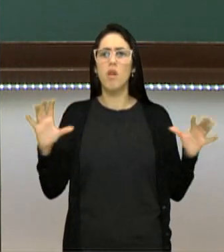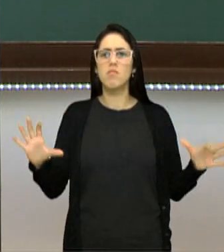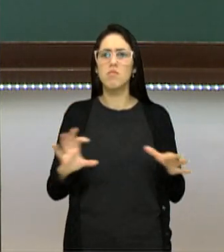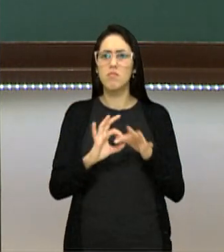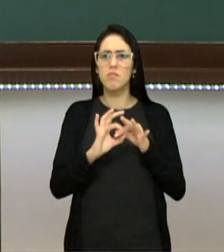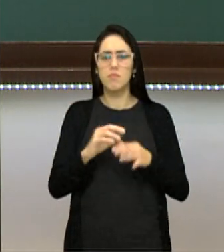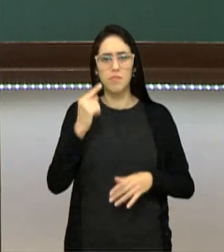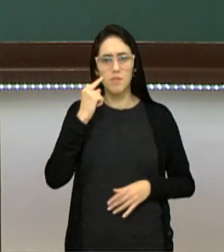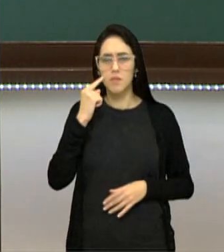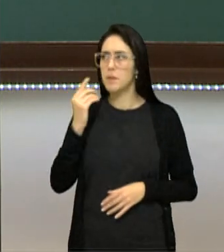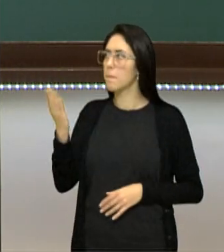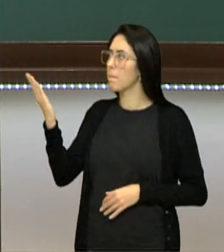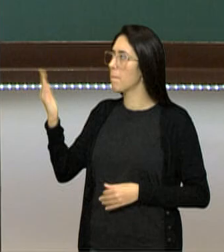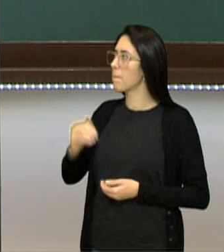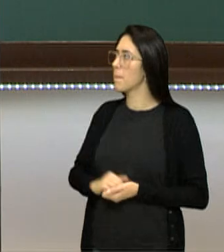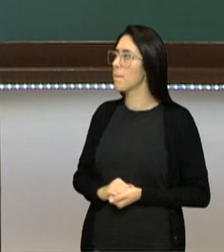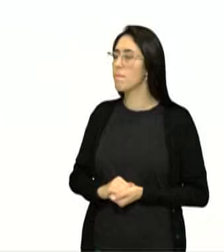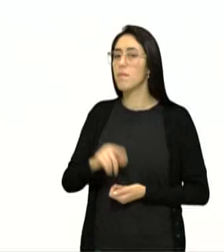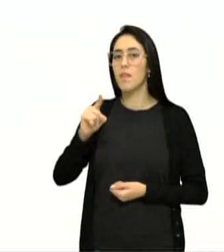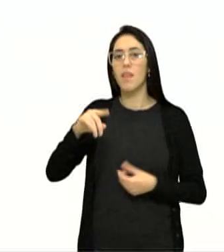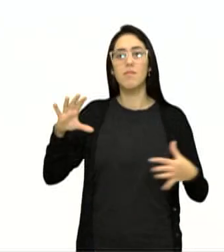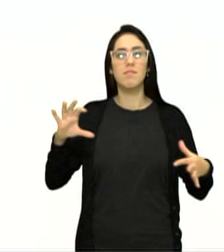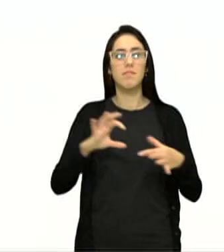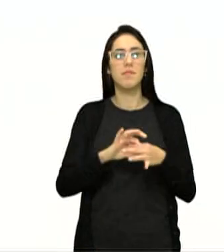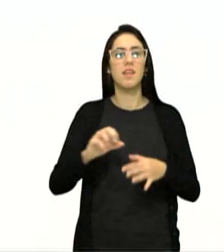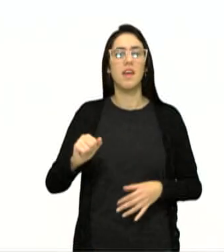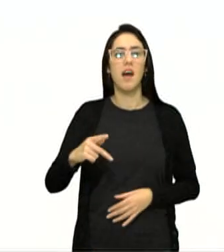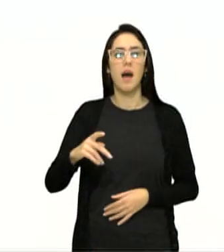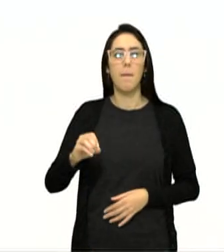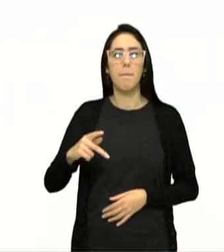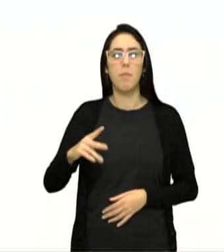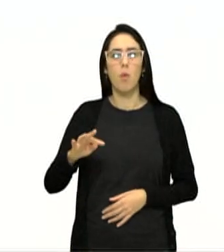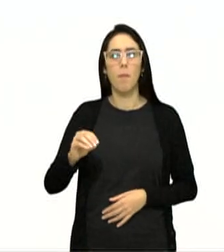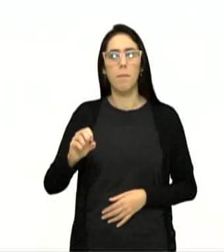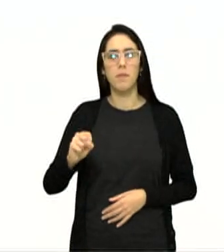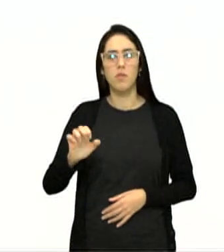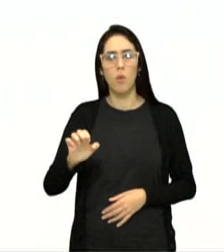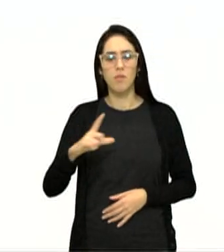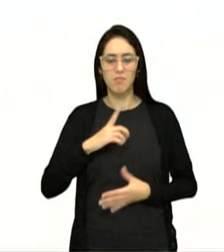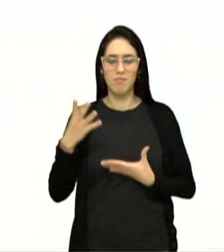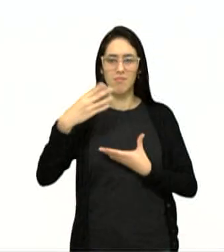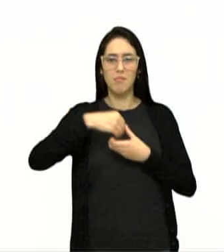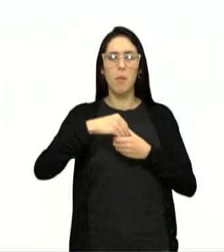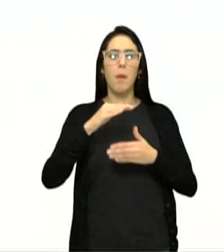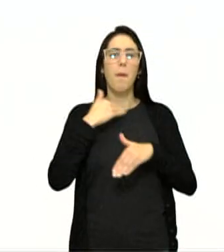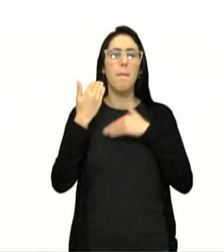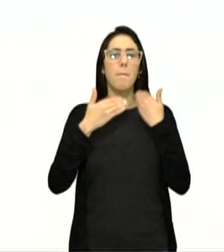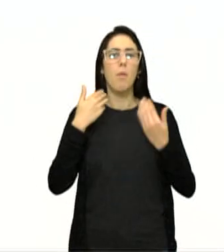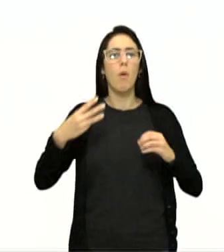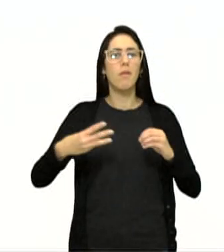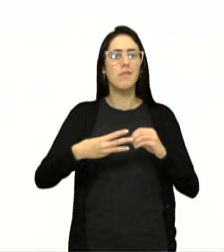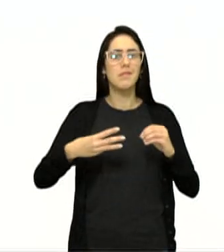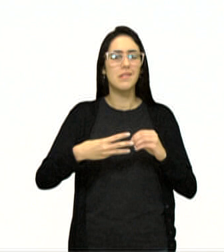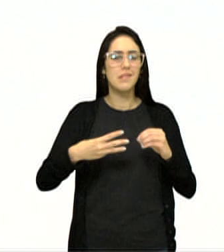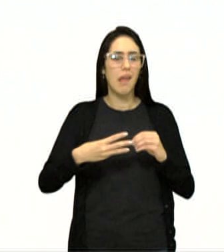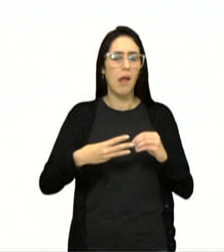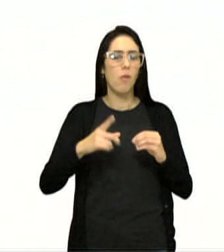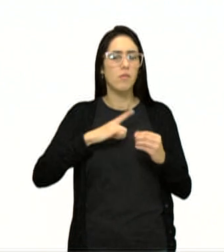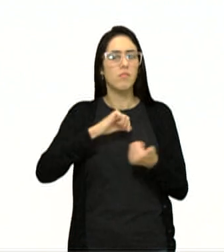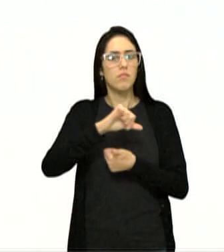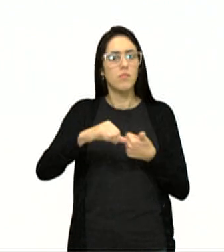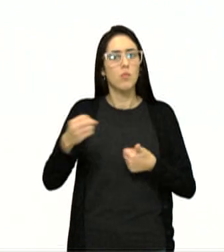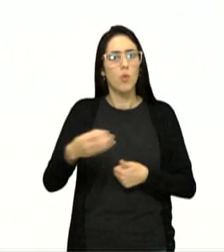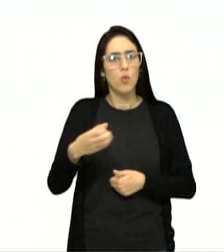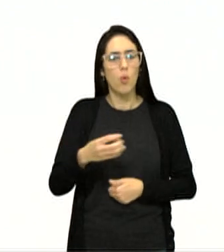Então vamos lá. A relação com a apoptose, ou seja, com a morte celular programada, que tem por objetivo garantir a manutenção de tecidos